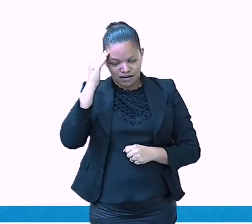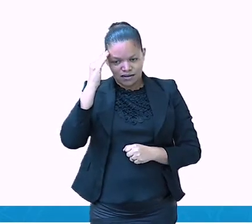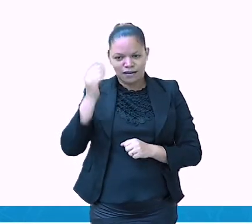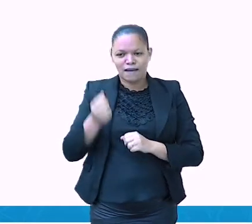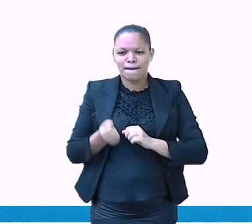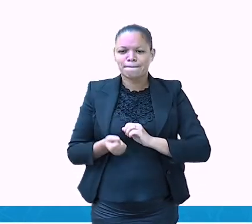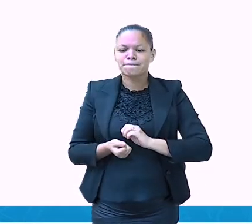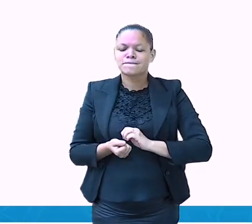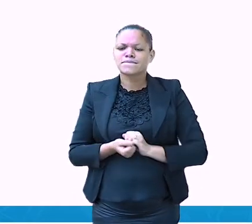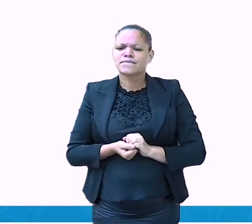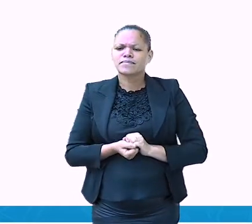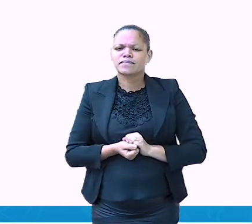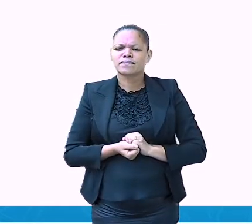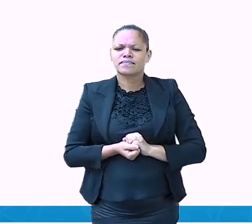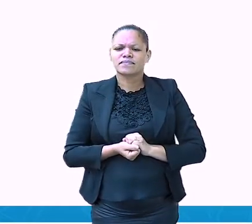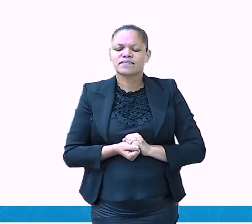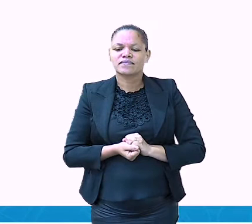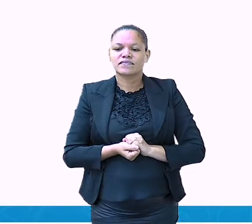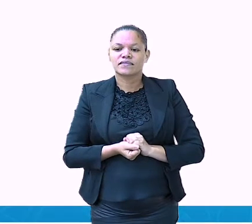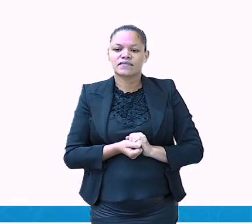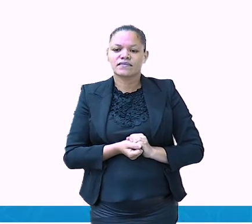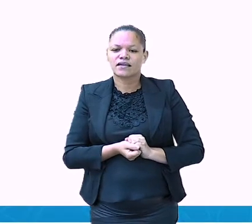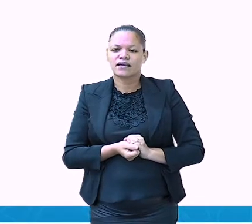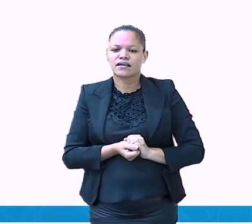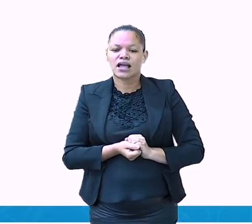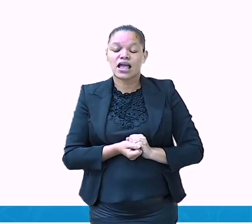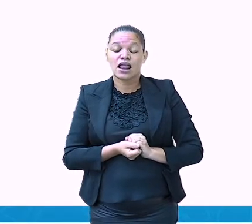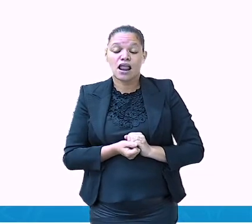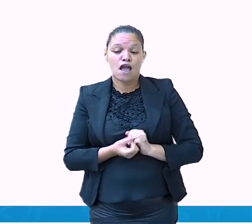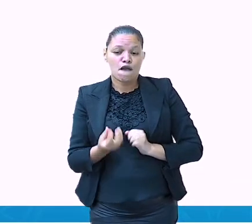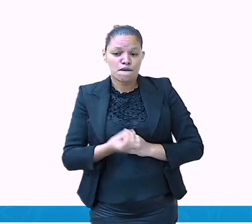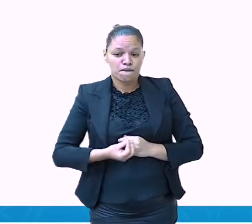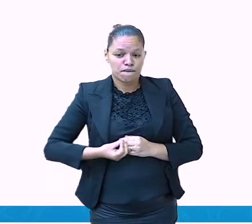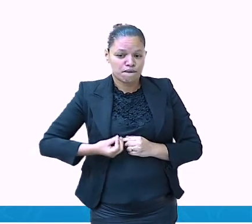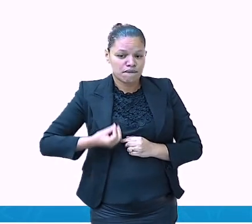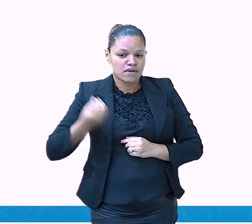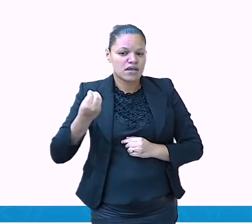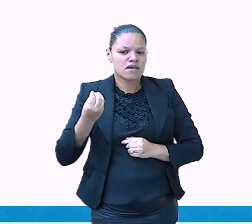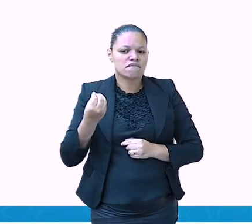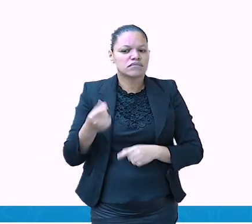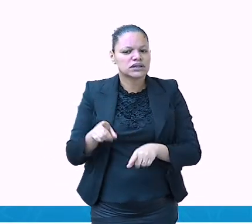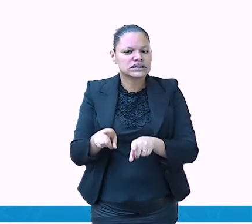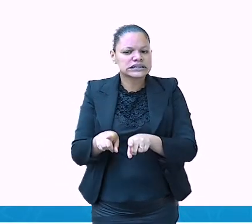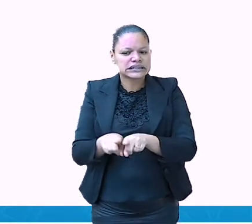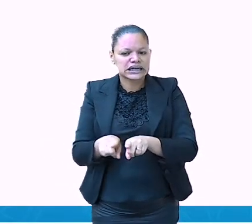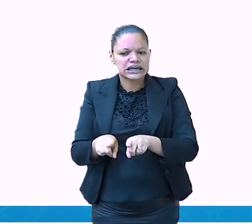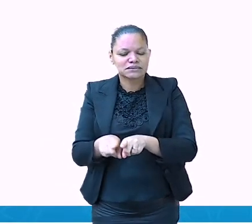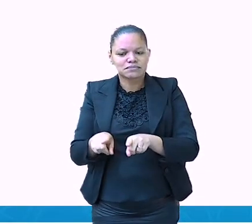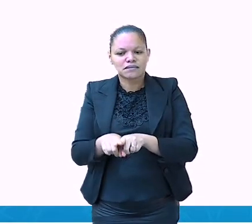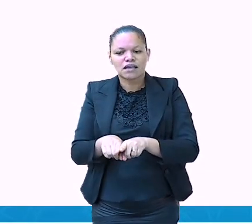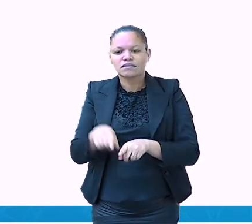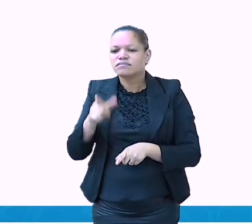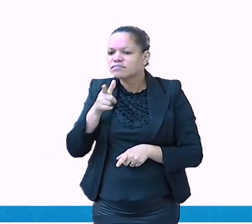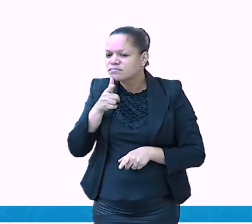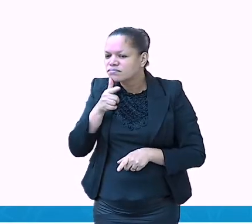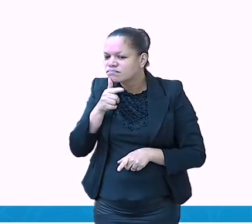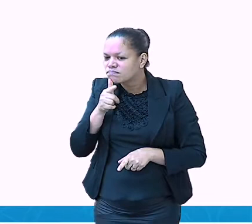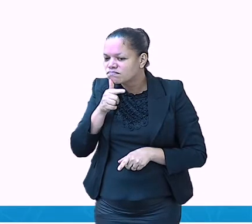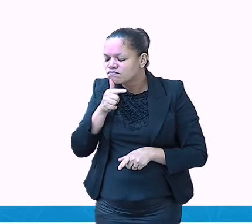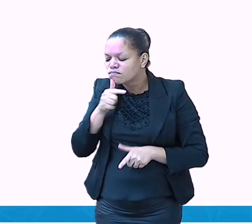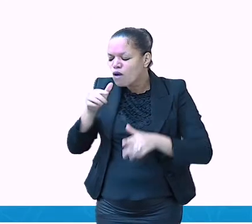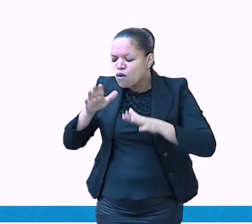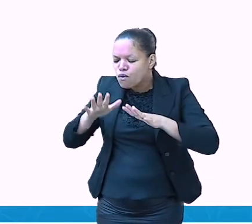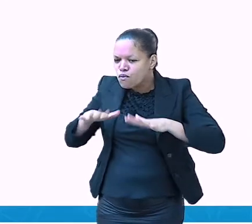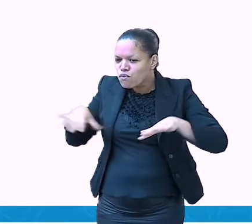é uma ameaça no habitat dela. Então, isso é somente para defesa, tá? E